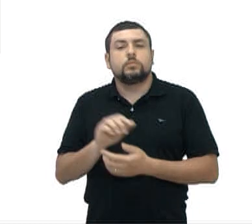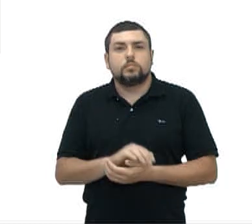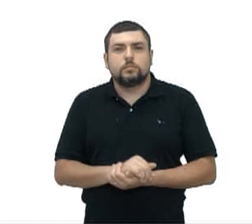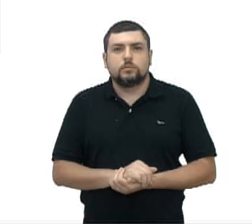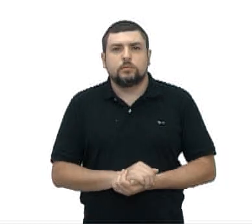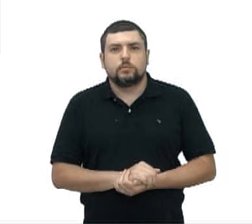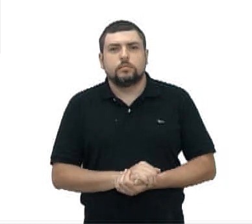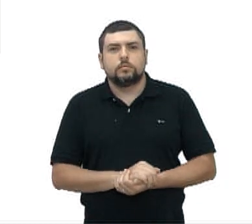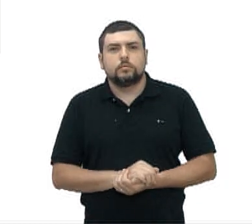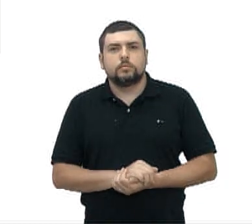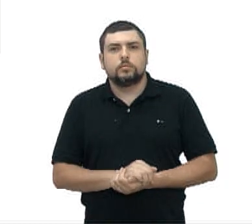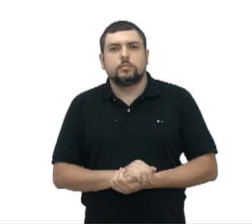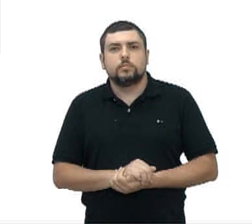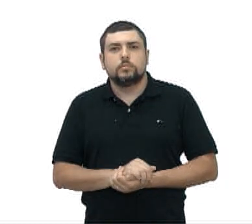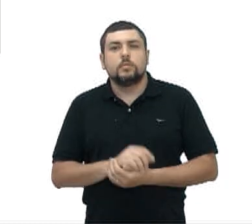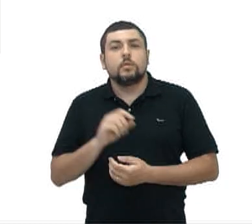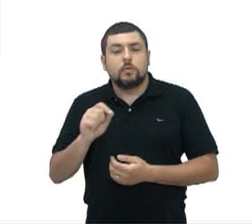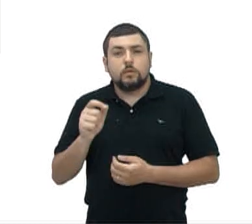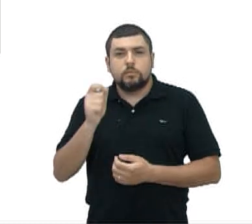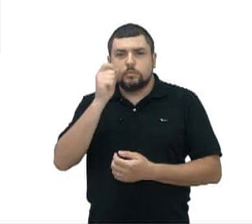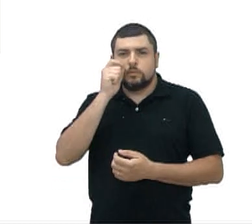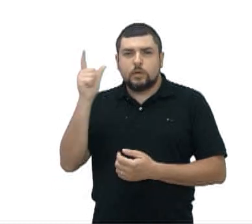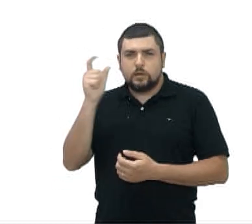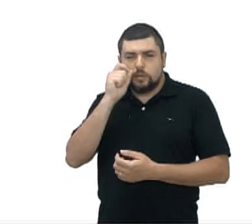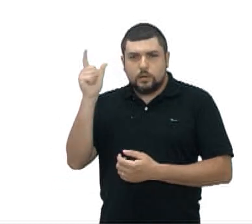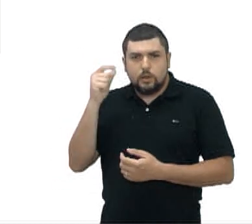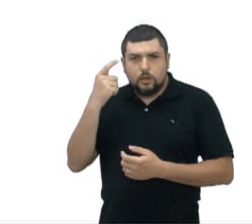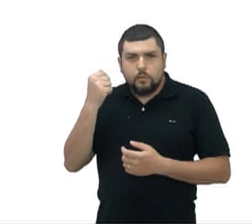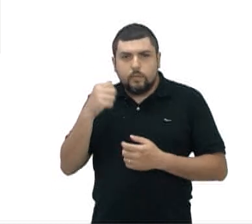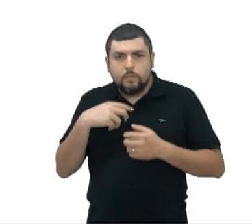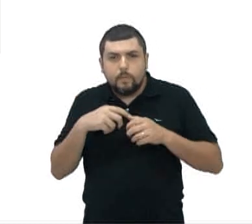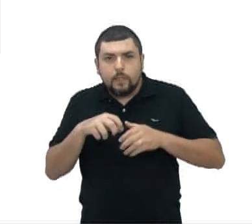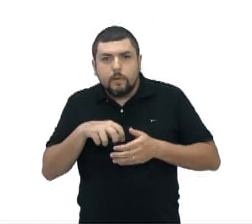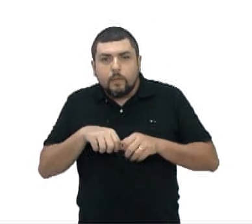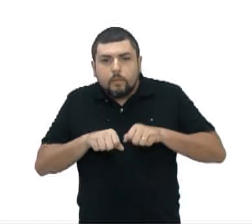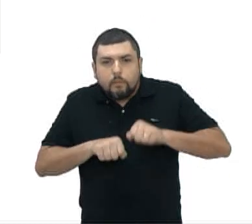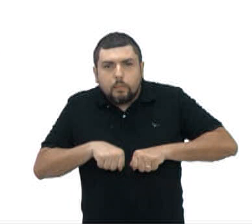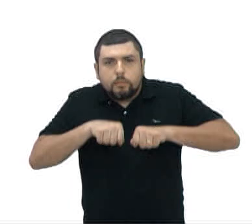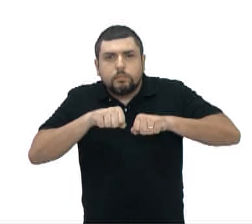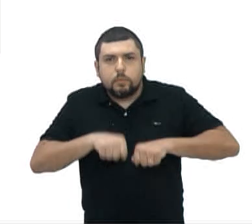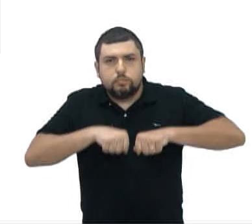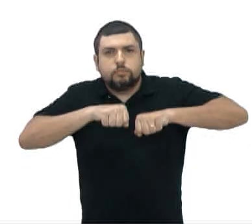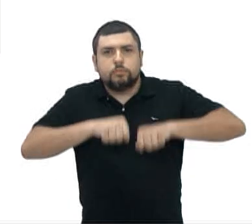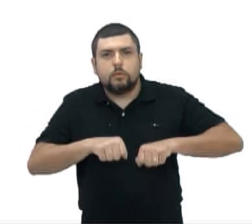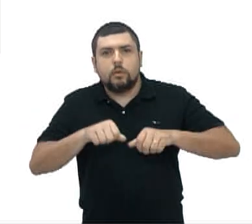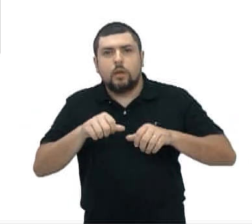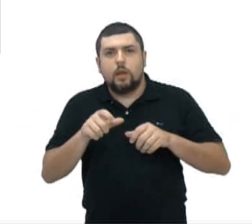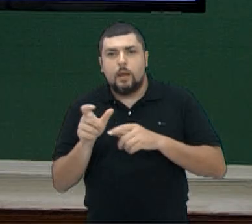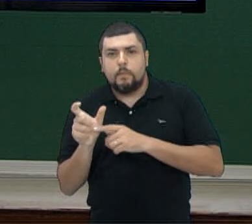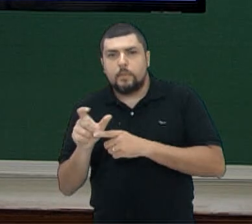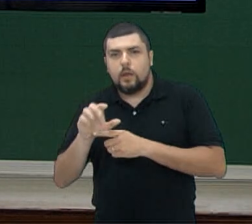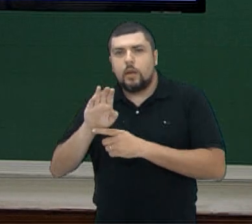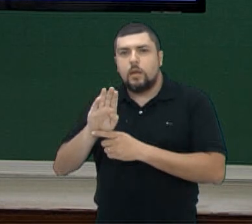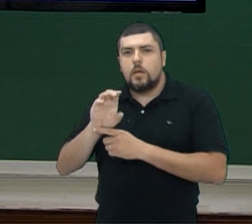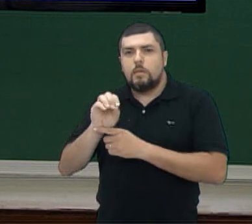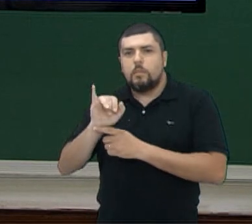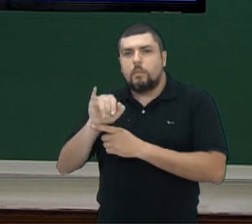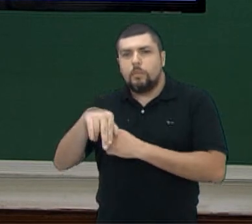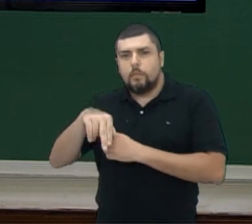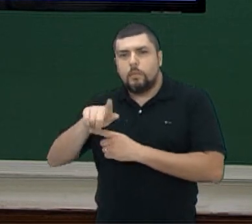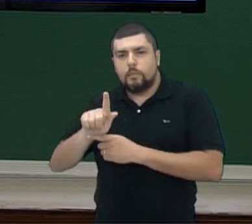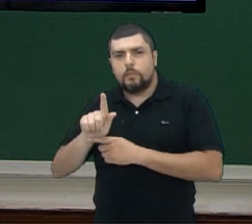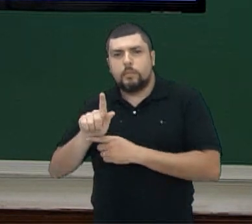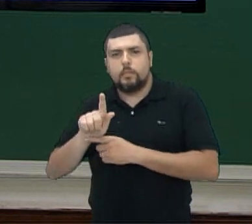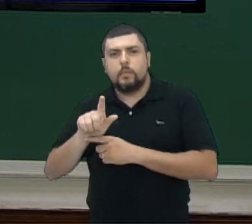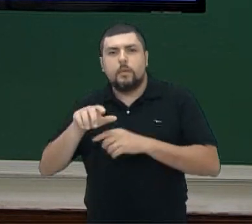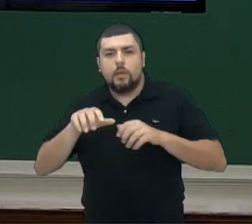in a cute way. Que o Garfield está pulando. Então, esse boing boing aqui indica justamente que o gato, no